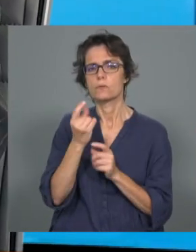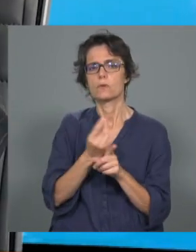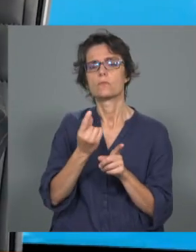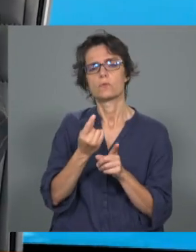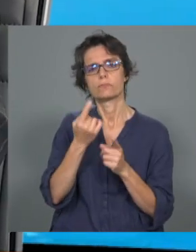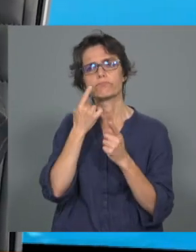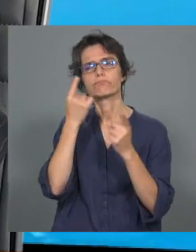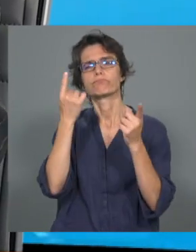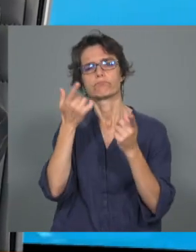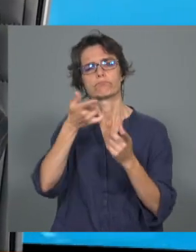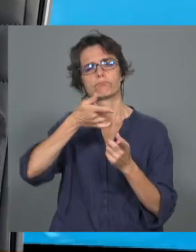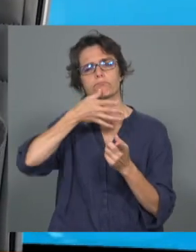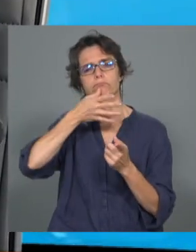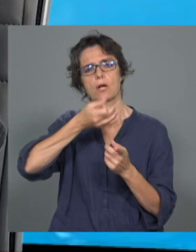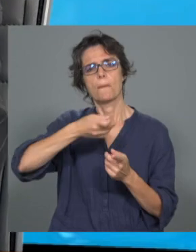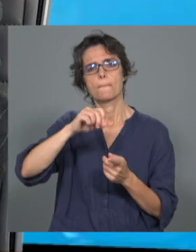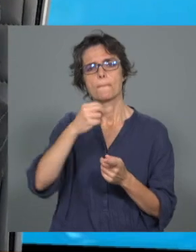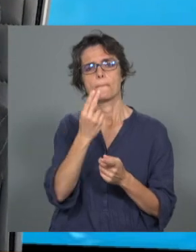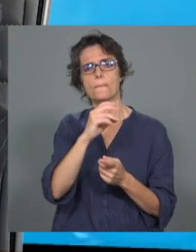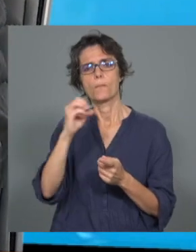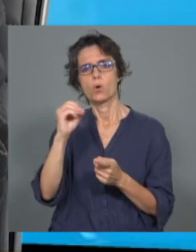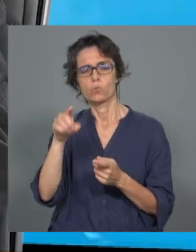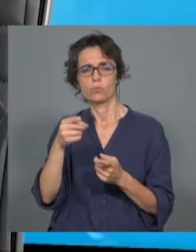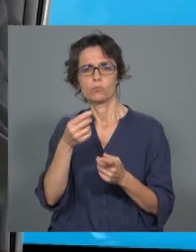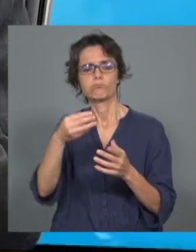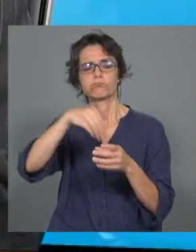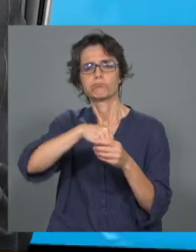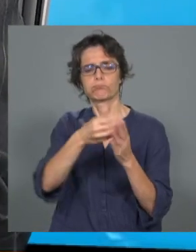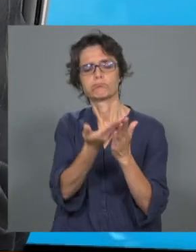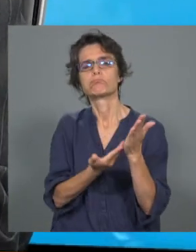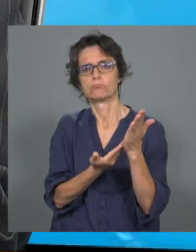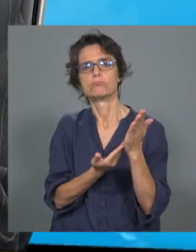têm total cabimento nesta dinâmica